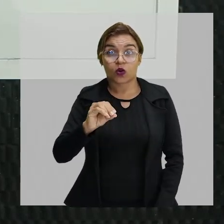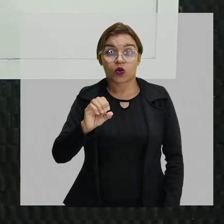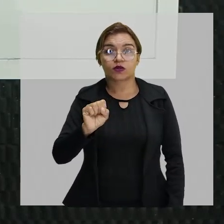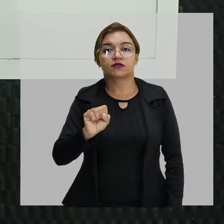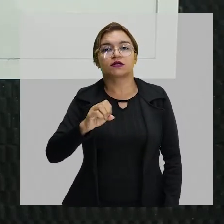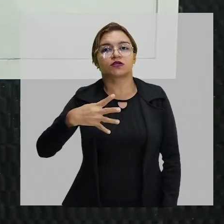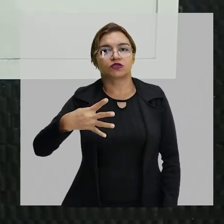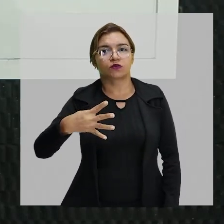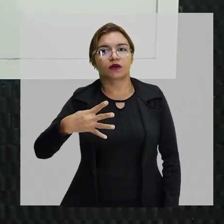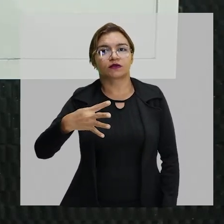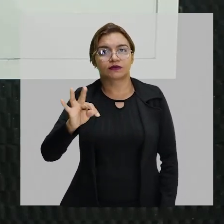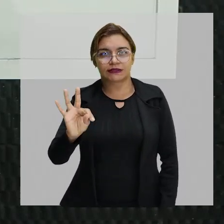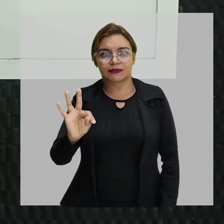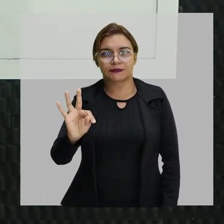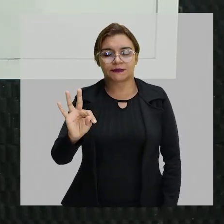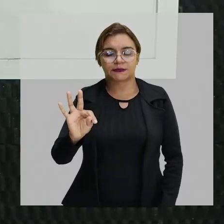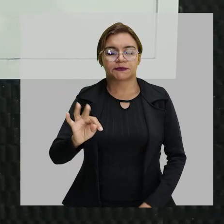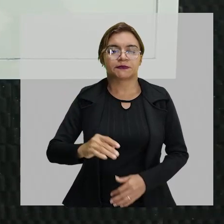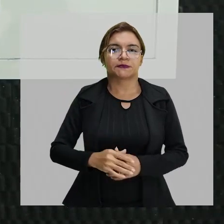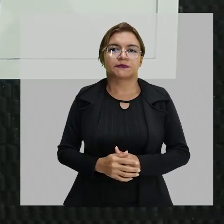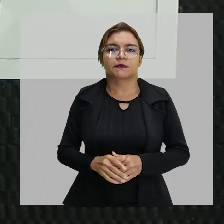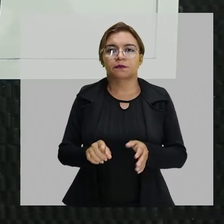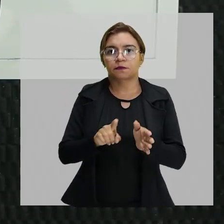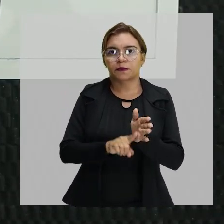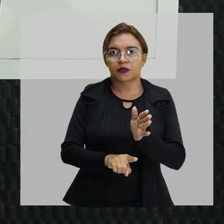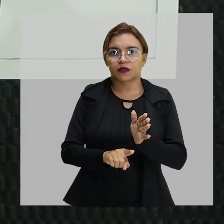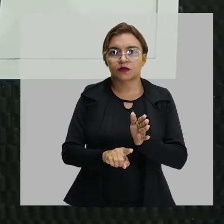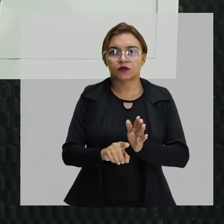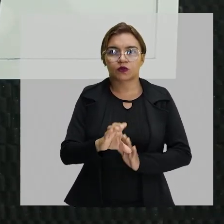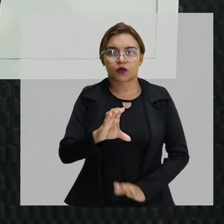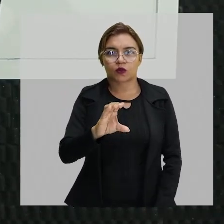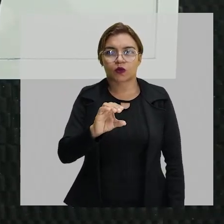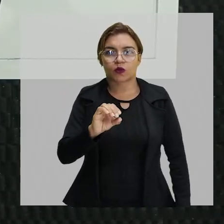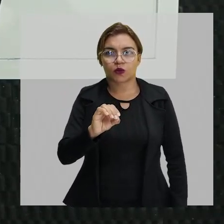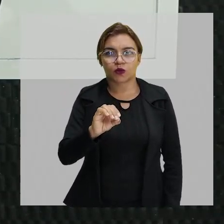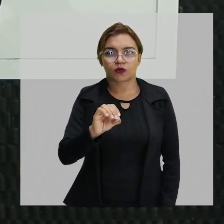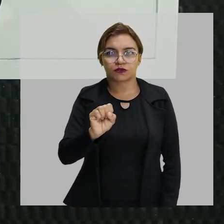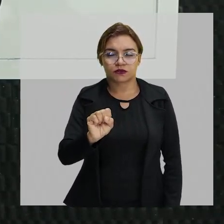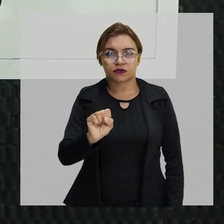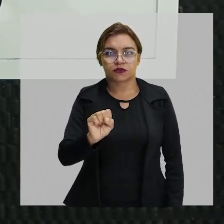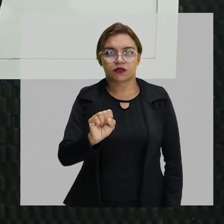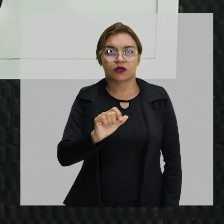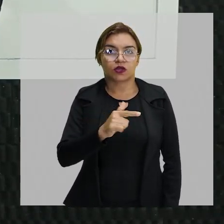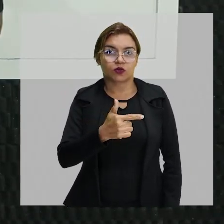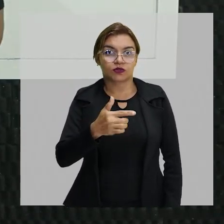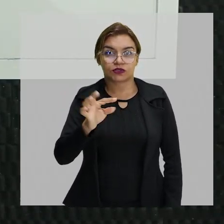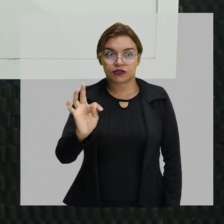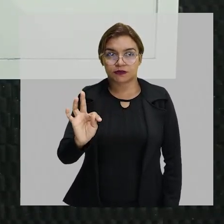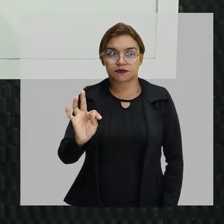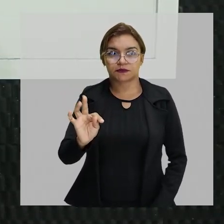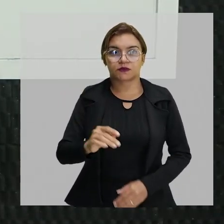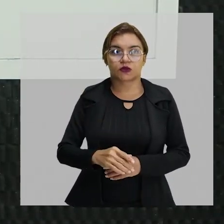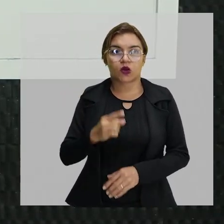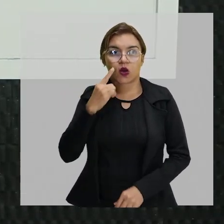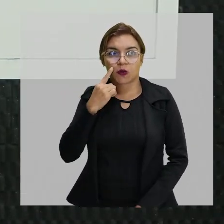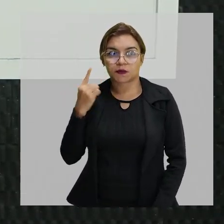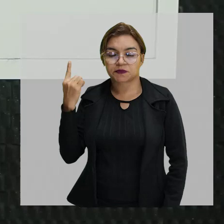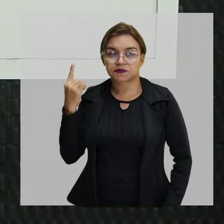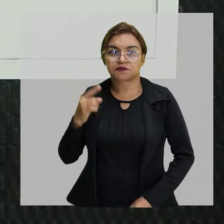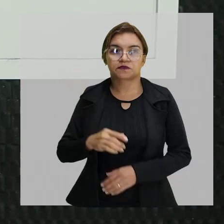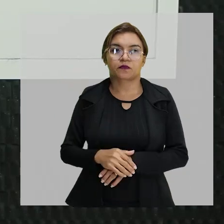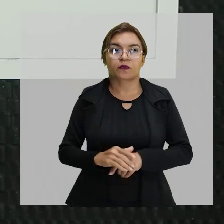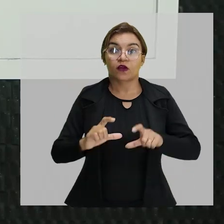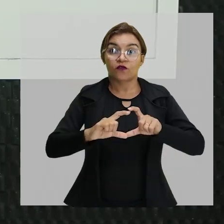de 4t menos o cosseno de 2t. Turminha, essa aqui é a fórmula